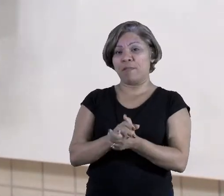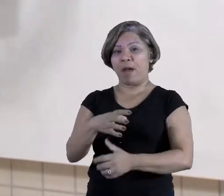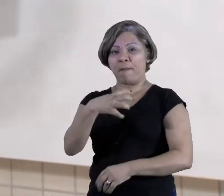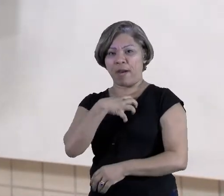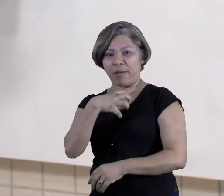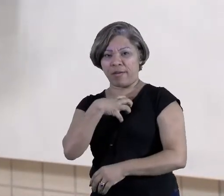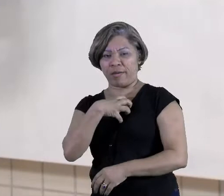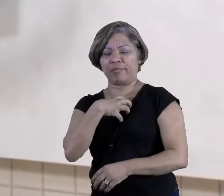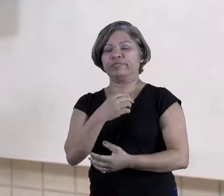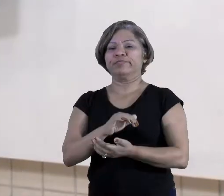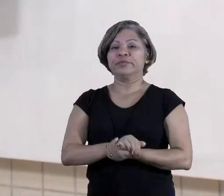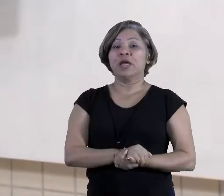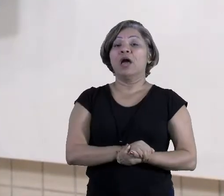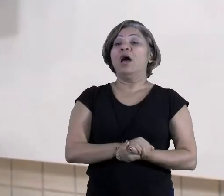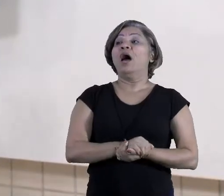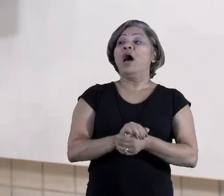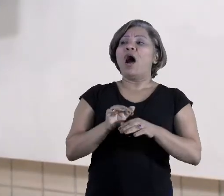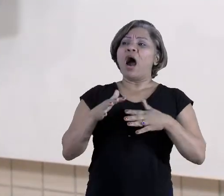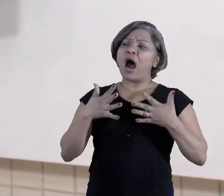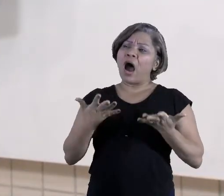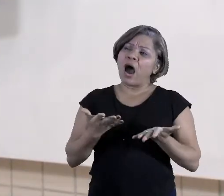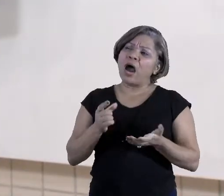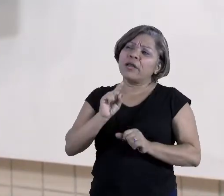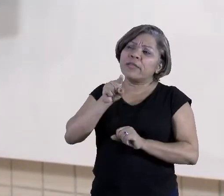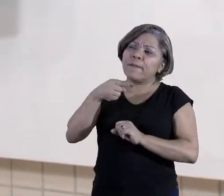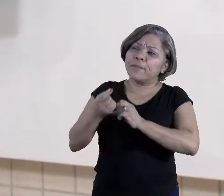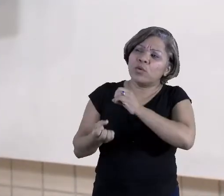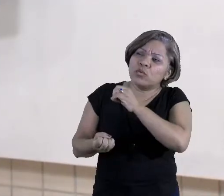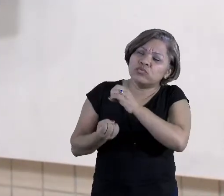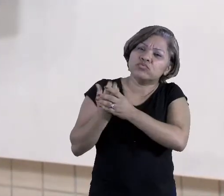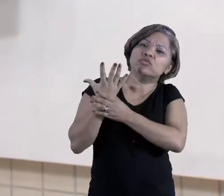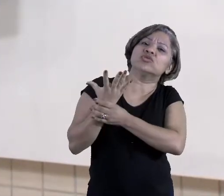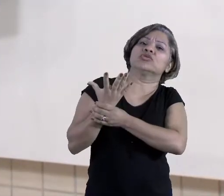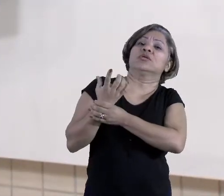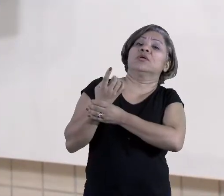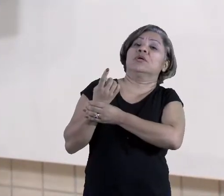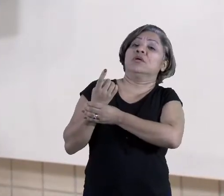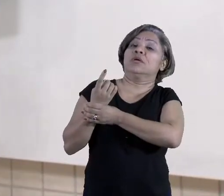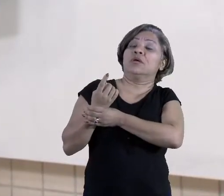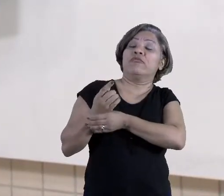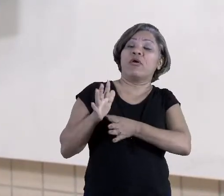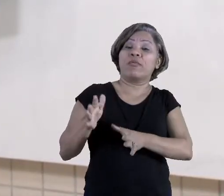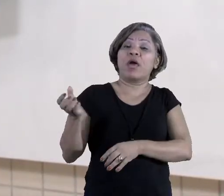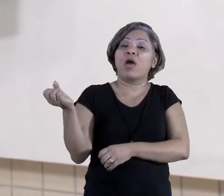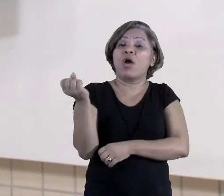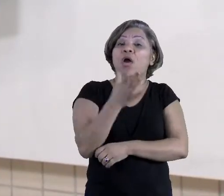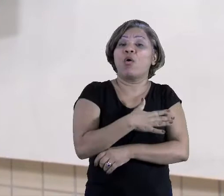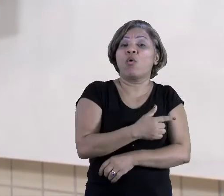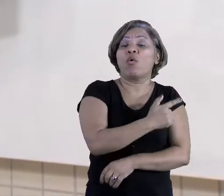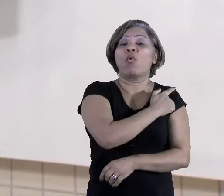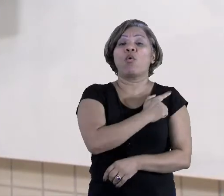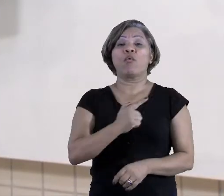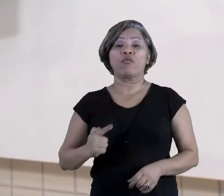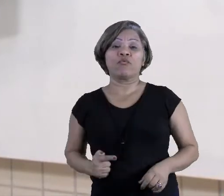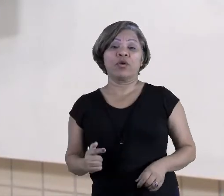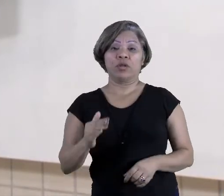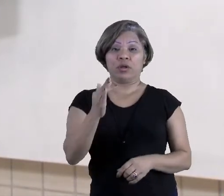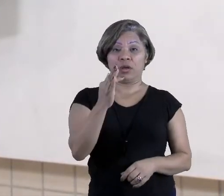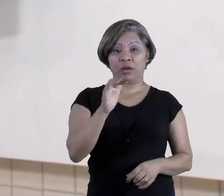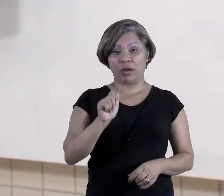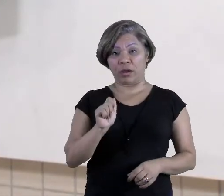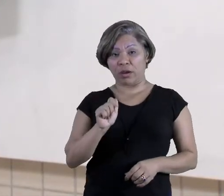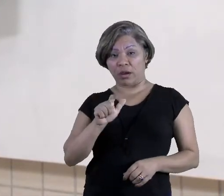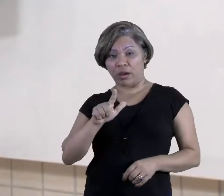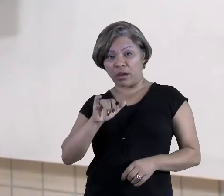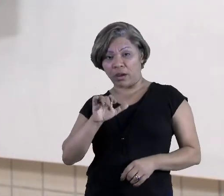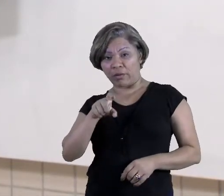depois da fuga, esse governador ele vai embora e vai surgir, tá, um novo governador conhecido como Félix. O Félix, então, ele